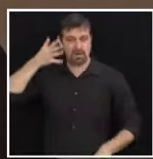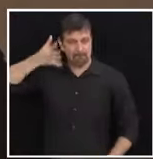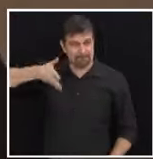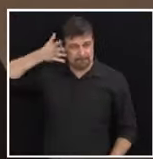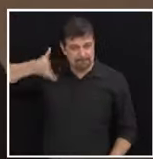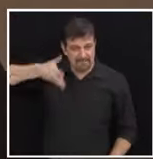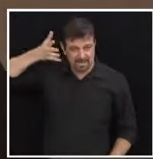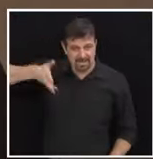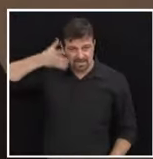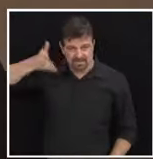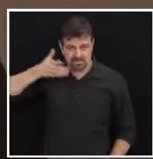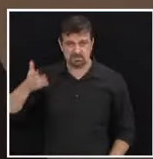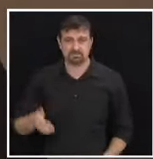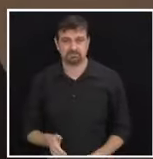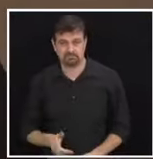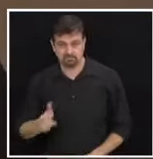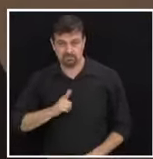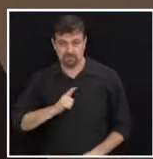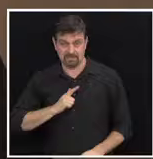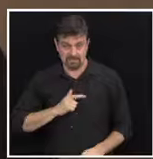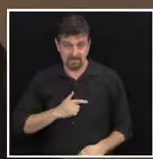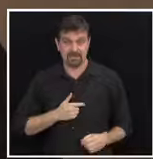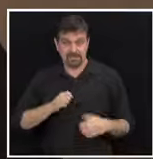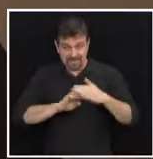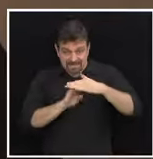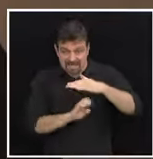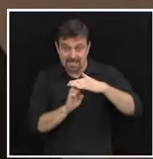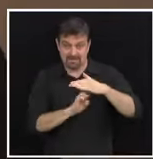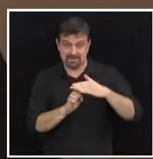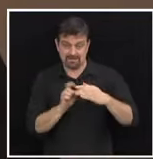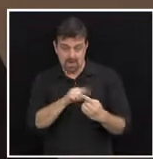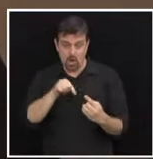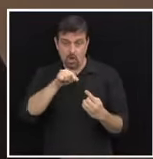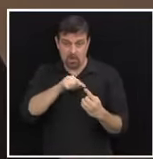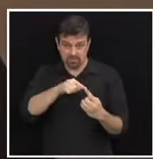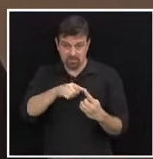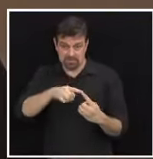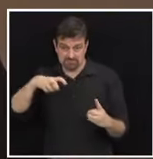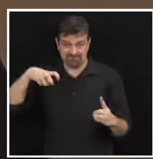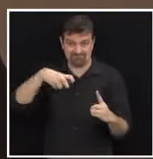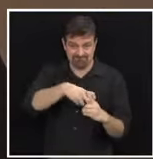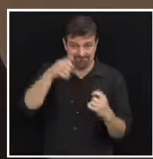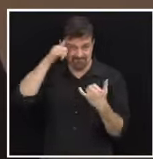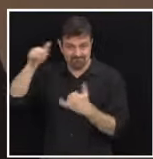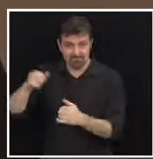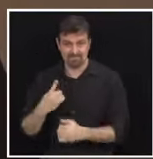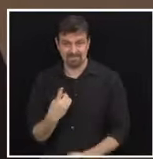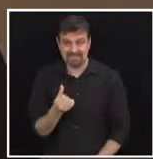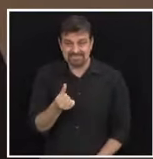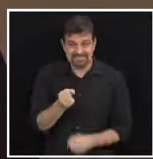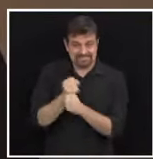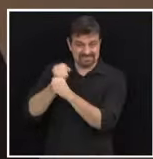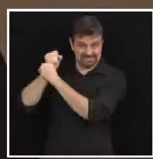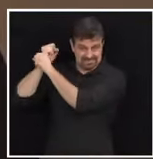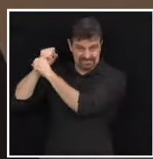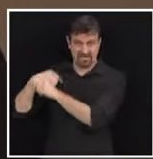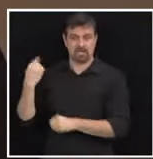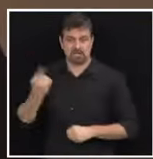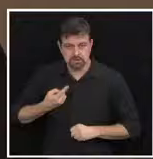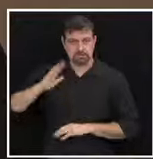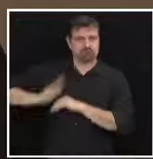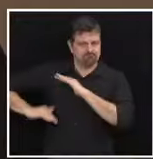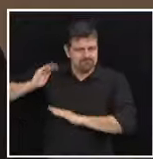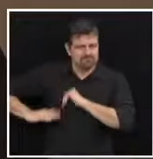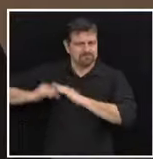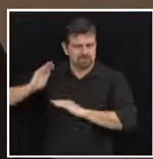tem de comissão de acidentes nas empresas. Há 16 anos atrás, que eu comentei no início, nós fizemos muito esse trabalho.